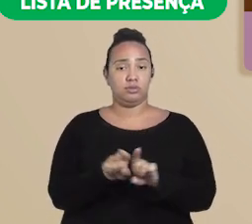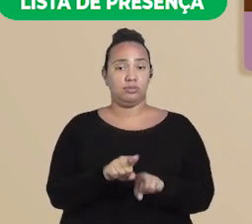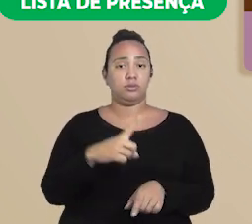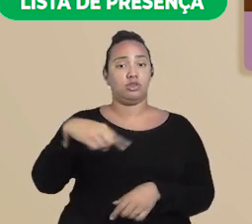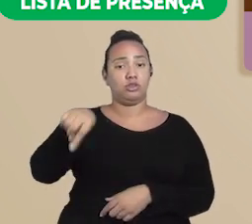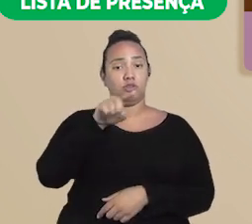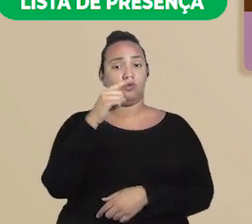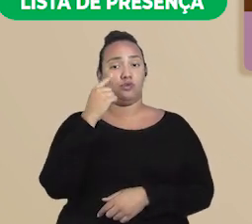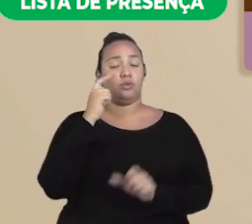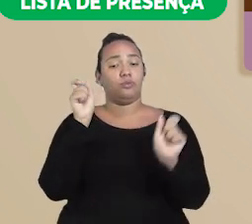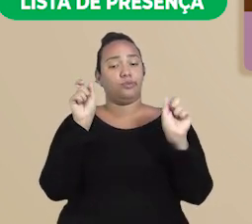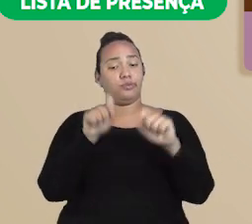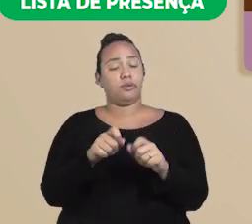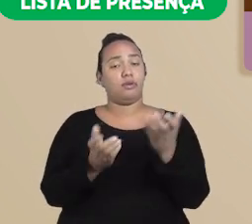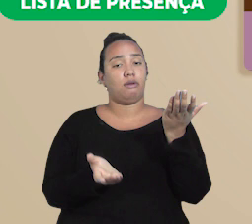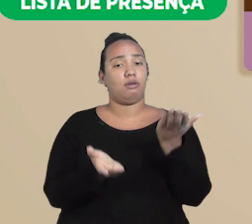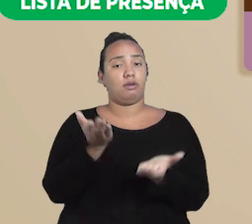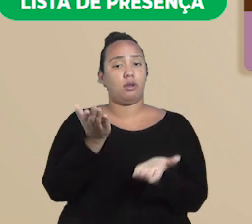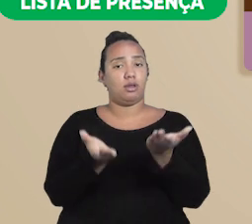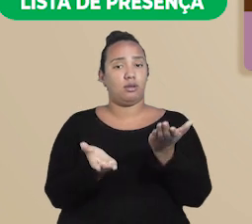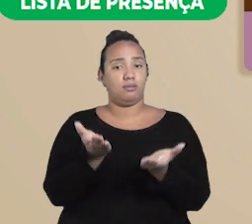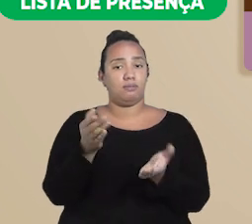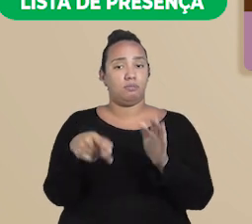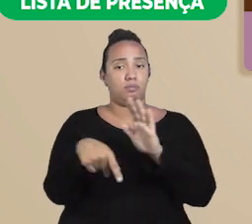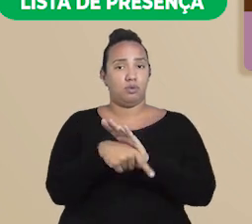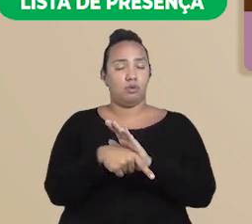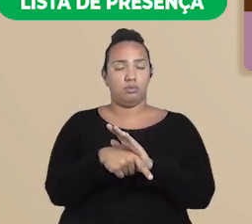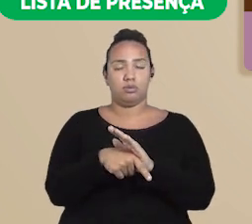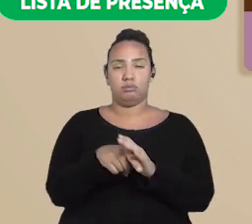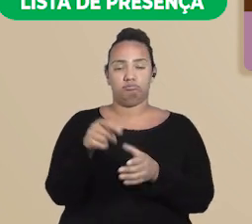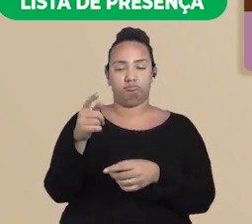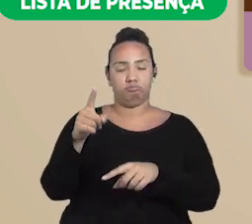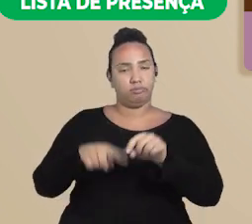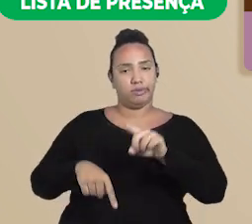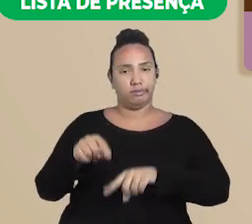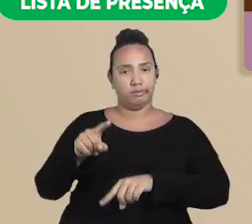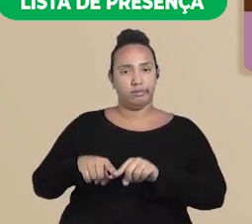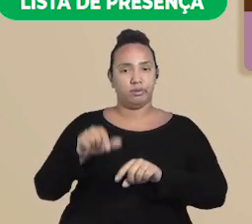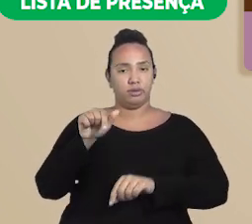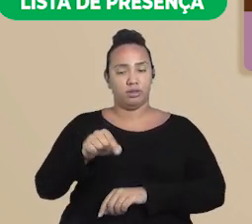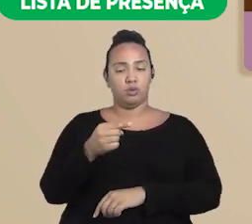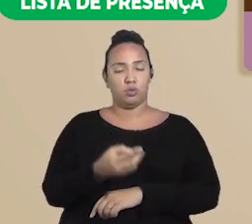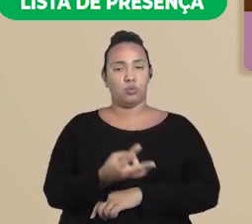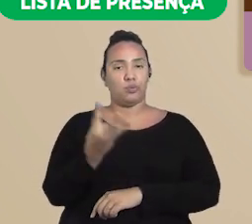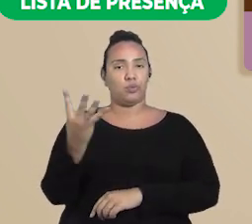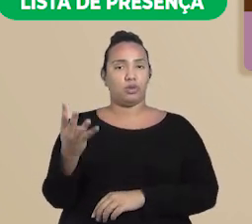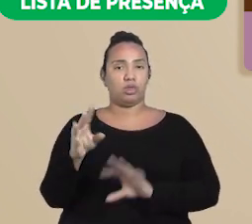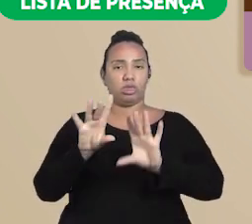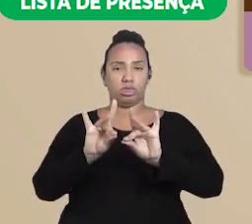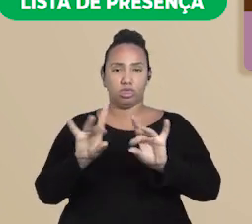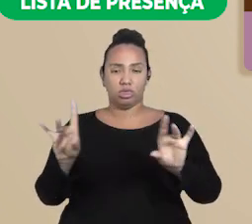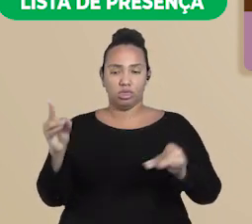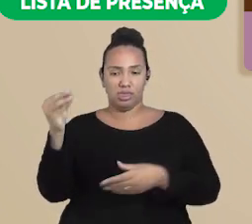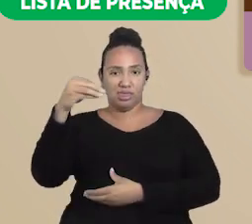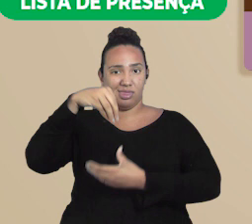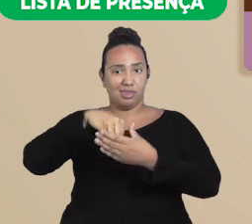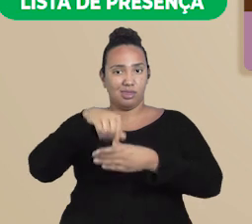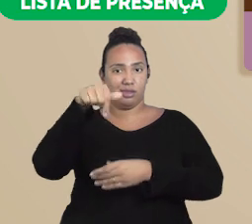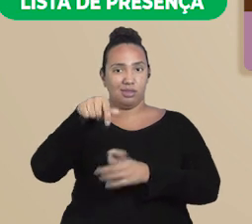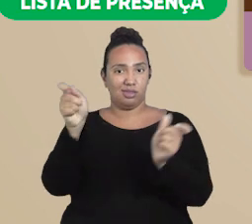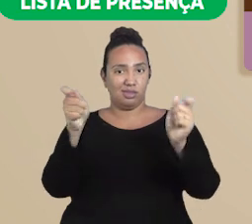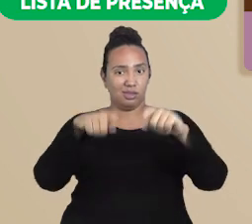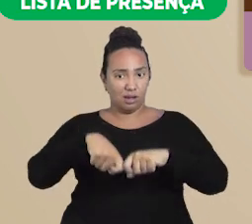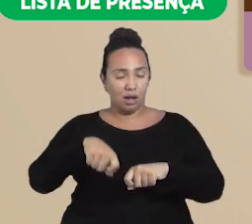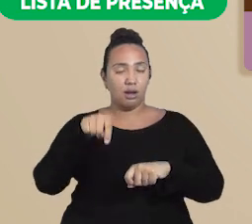podemos medir a capacidade de um recipiente e que para expressar a medida de quantidade de líquido de um recipiente,